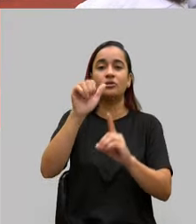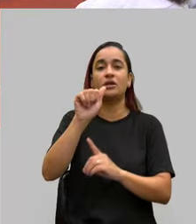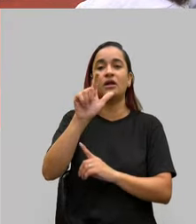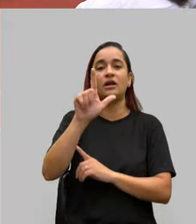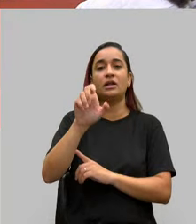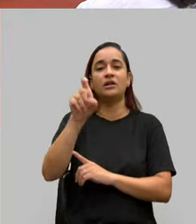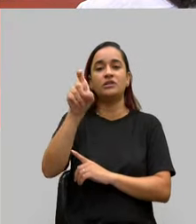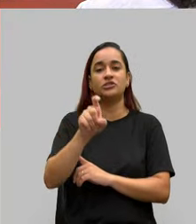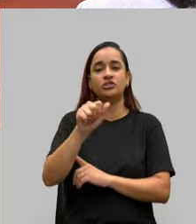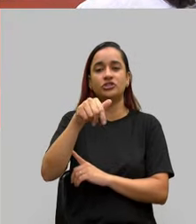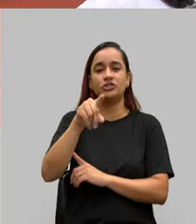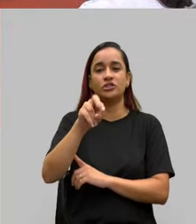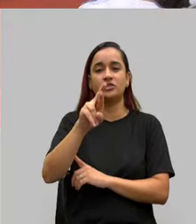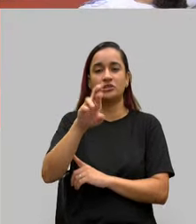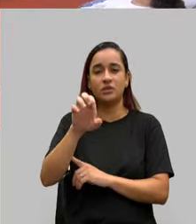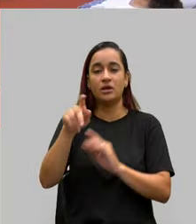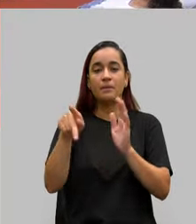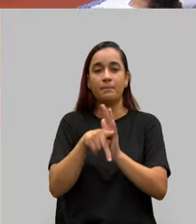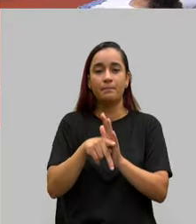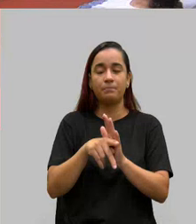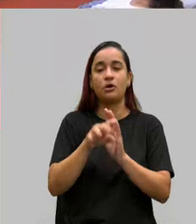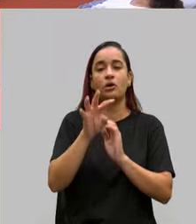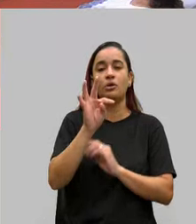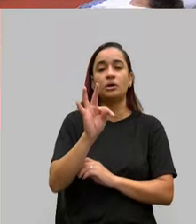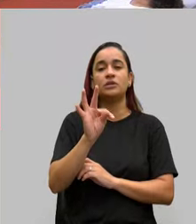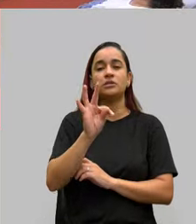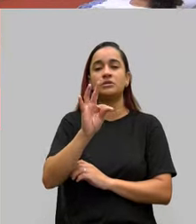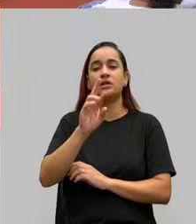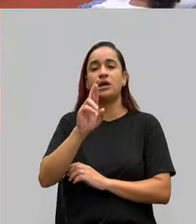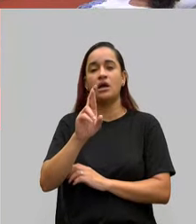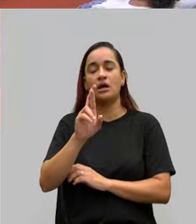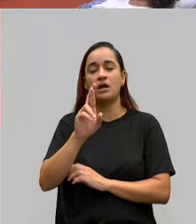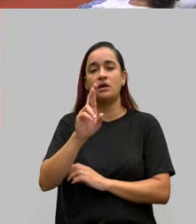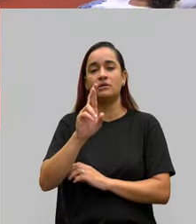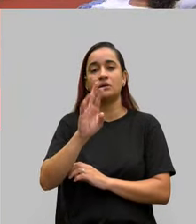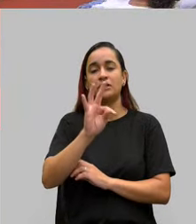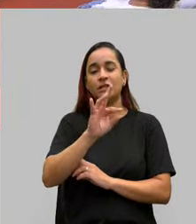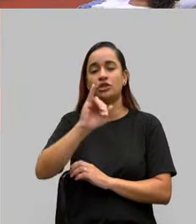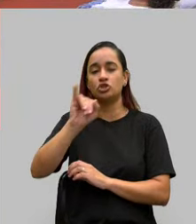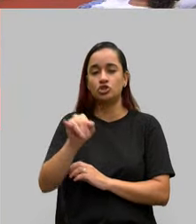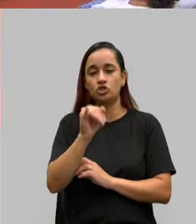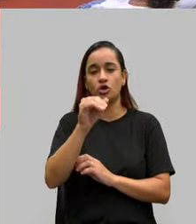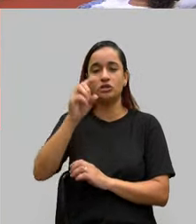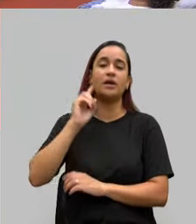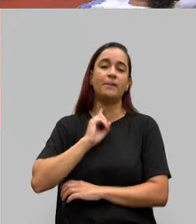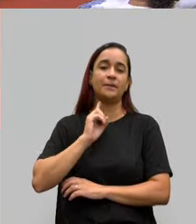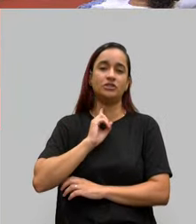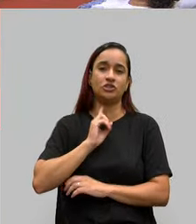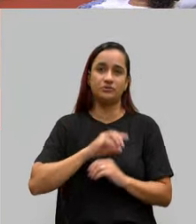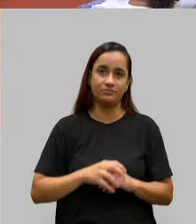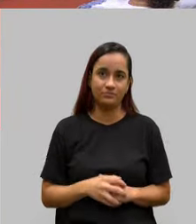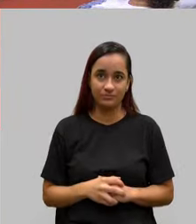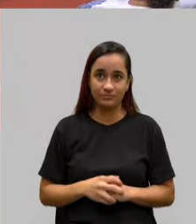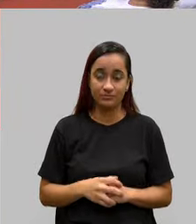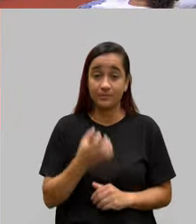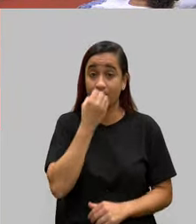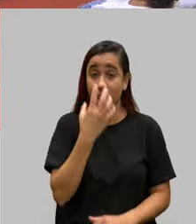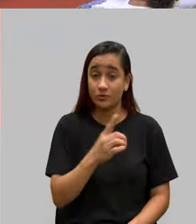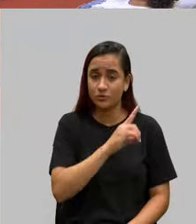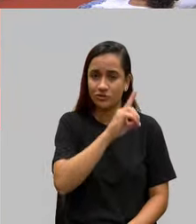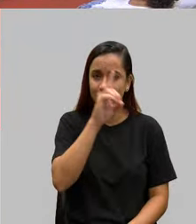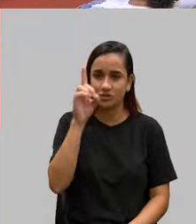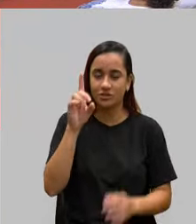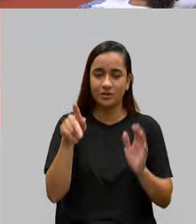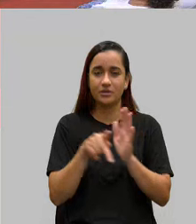de Justiça de Minas Gerais superintendente de saúde do TJMG Bom dia a